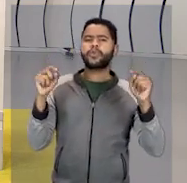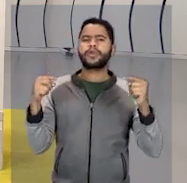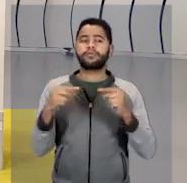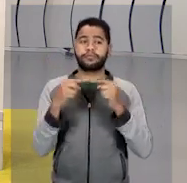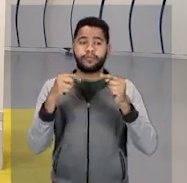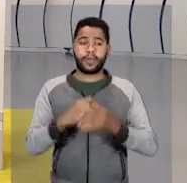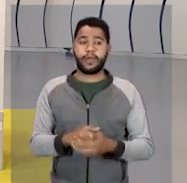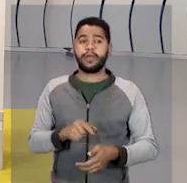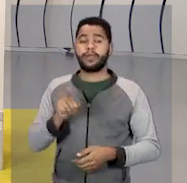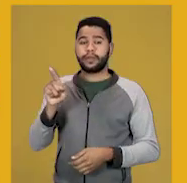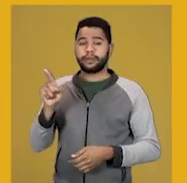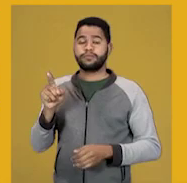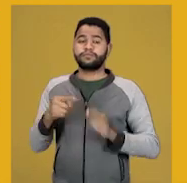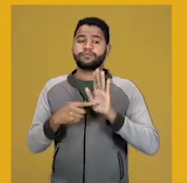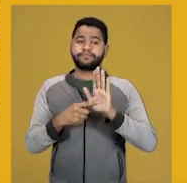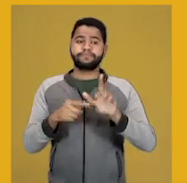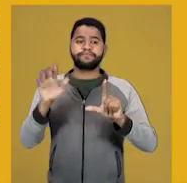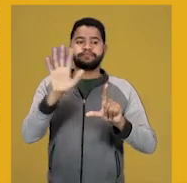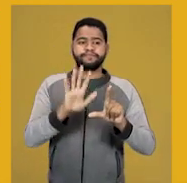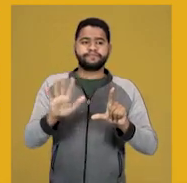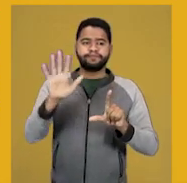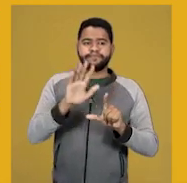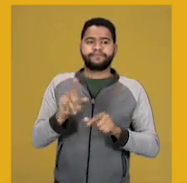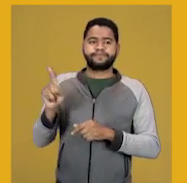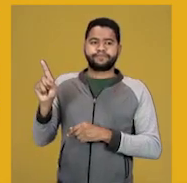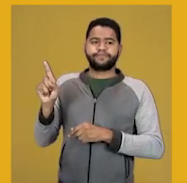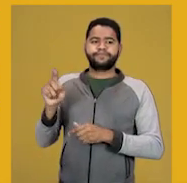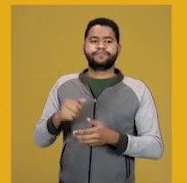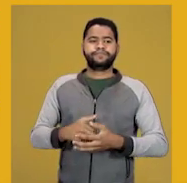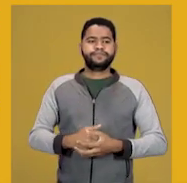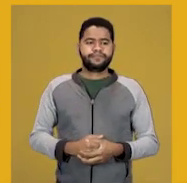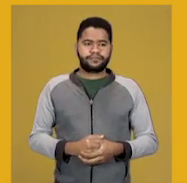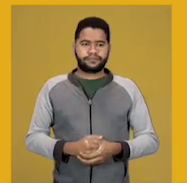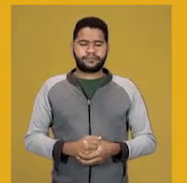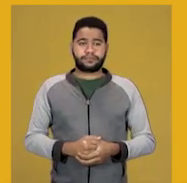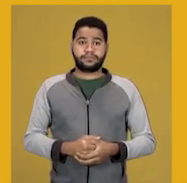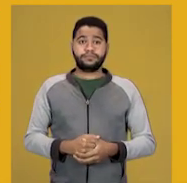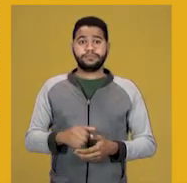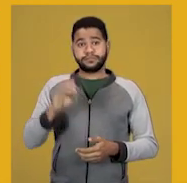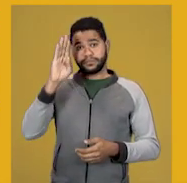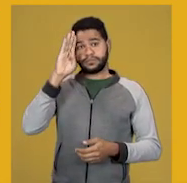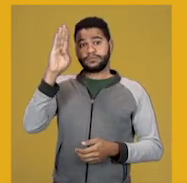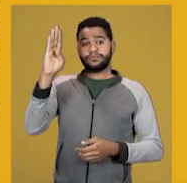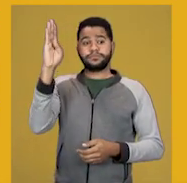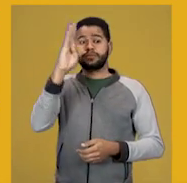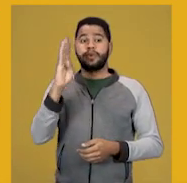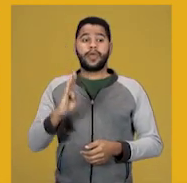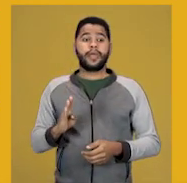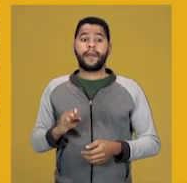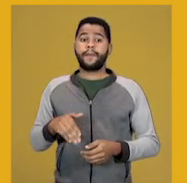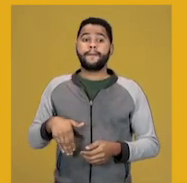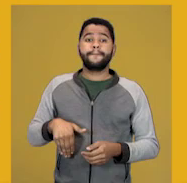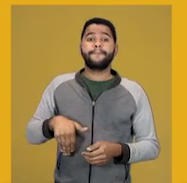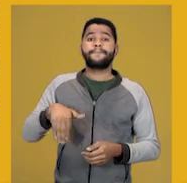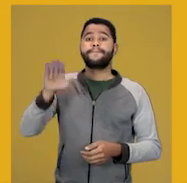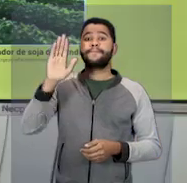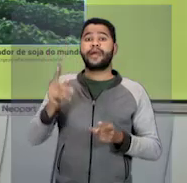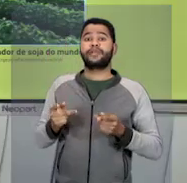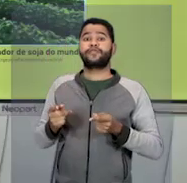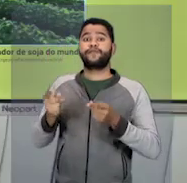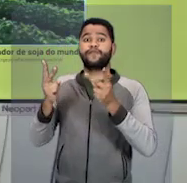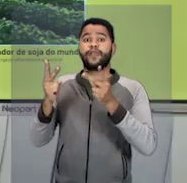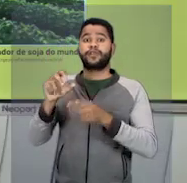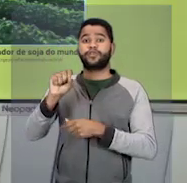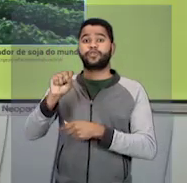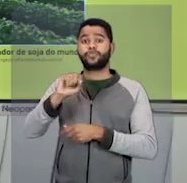exemplo, uma imagem, né, que mostra aí uma notícia, né, um destaque aí que o Brasil é o maior exportador de soja do mundo. Então,